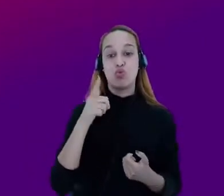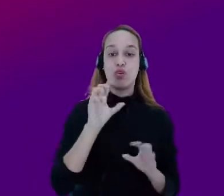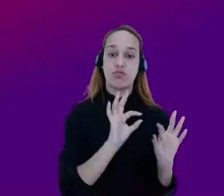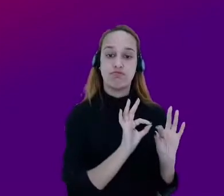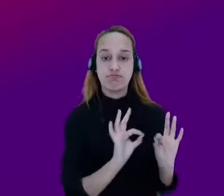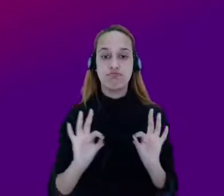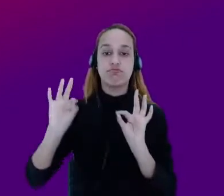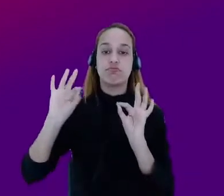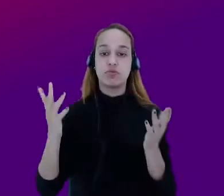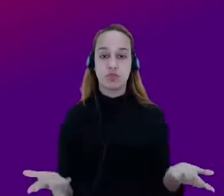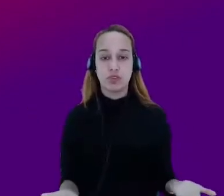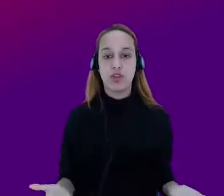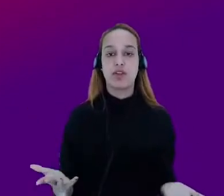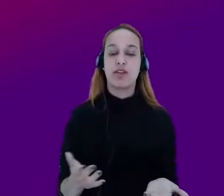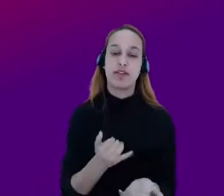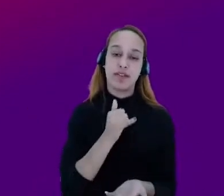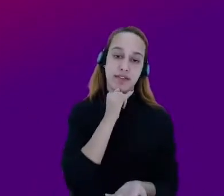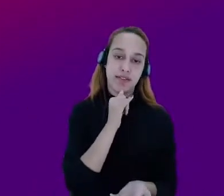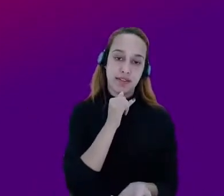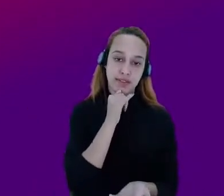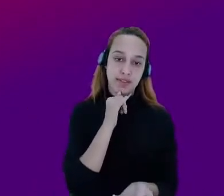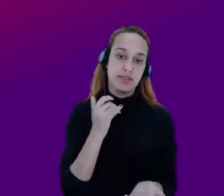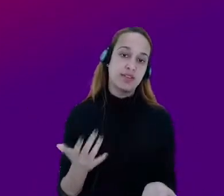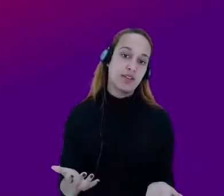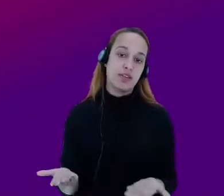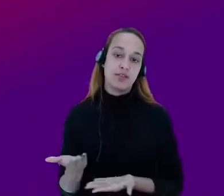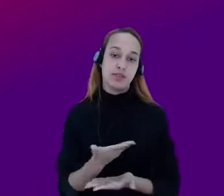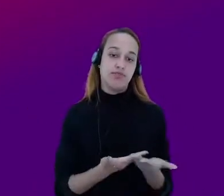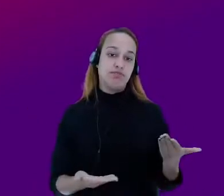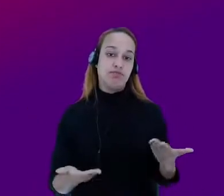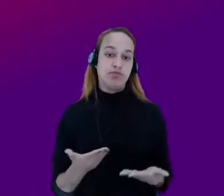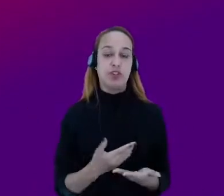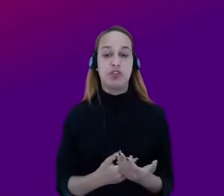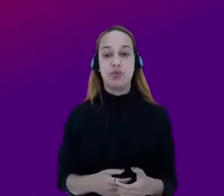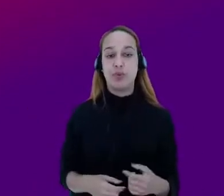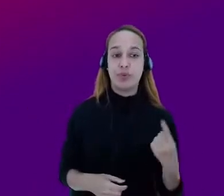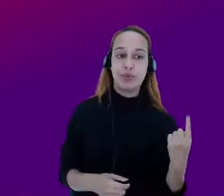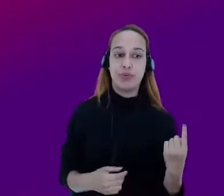exemplo, a relação não chega a ser de 1 para 2, ou